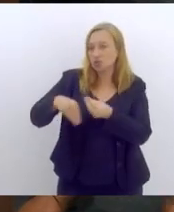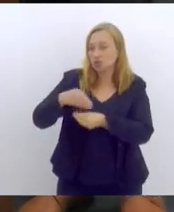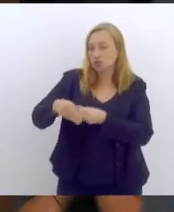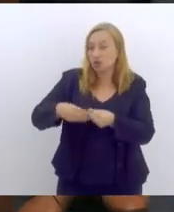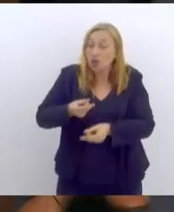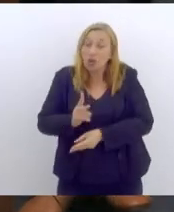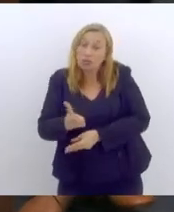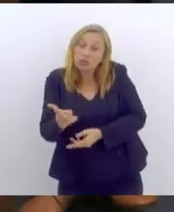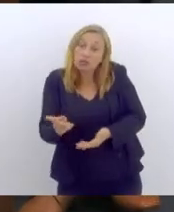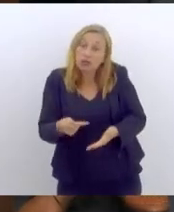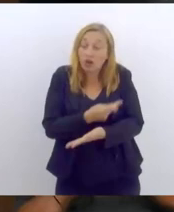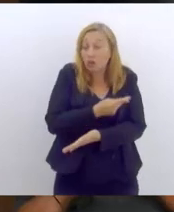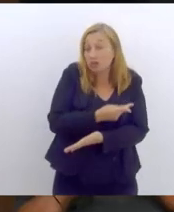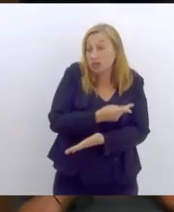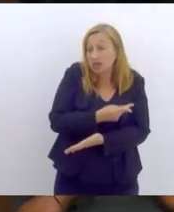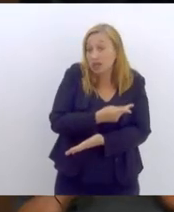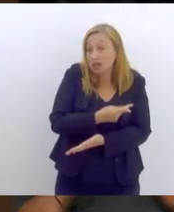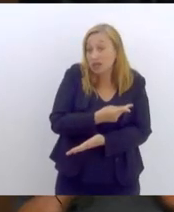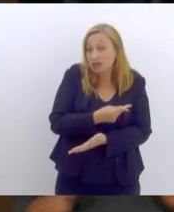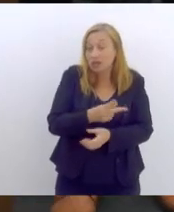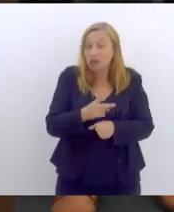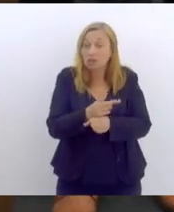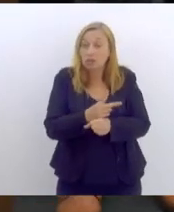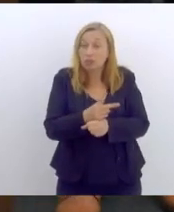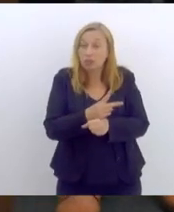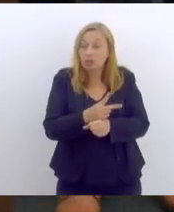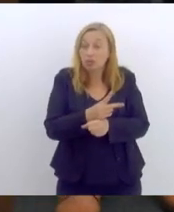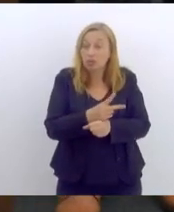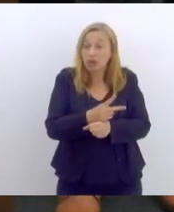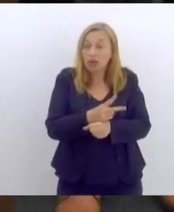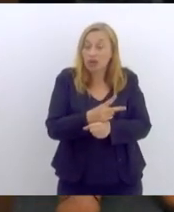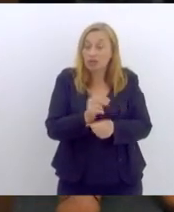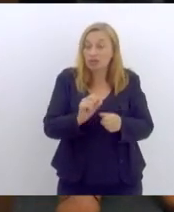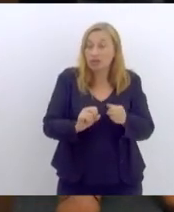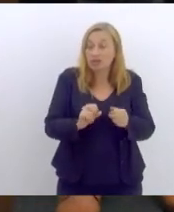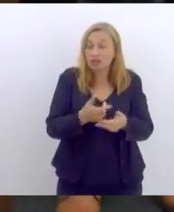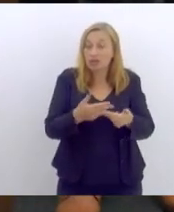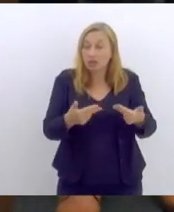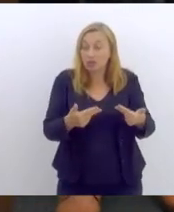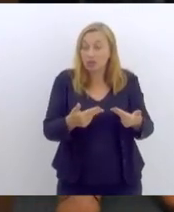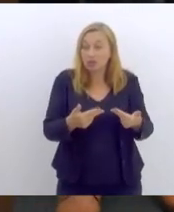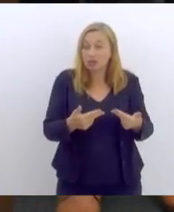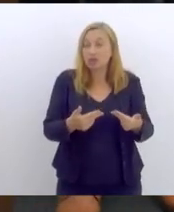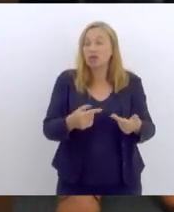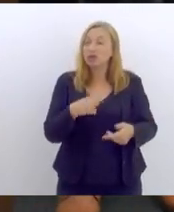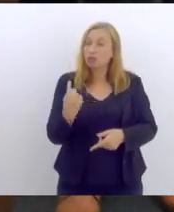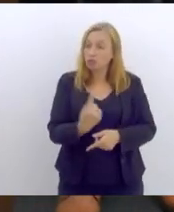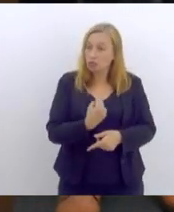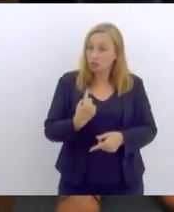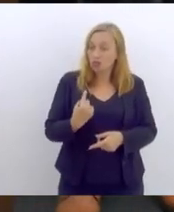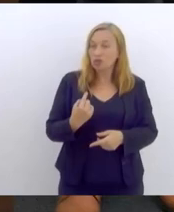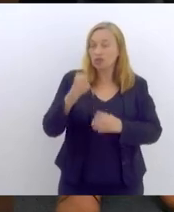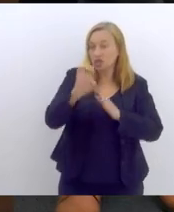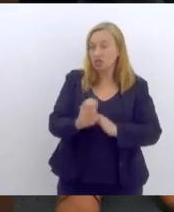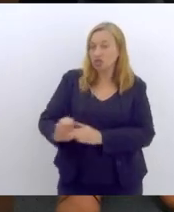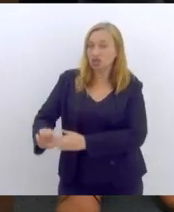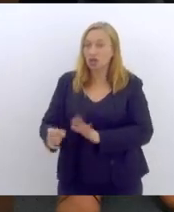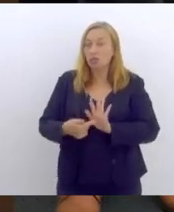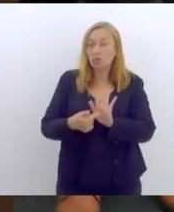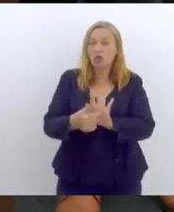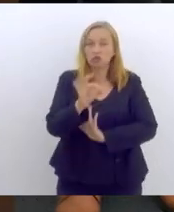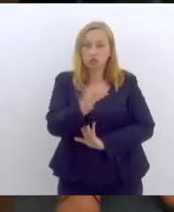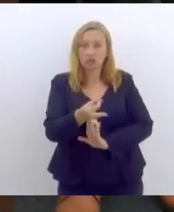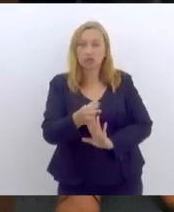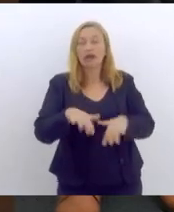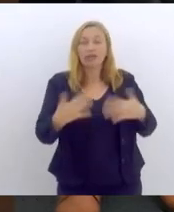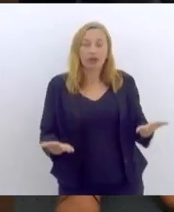que acontece aí de padrão, buscar incoerências quando, como sempre, o nosso campo, o campo progressista, o campo da esquerda, aponta de forma coerente. Então,